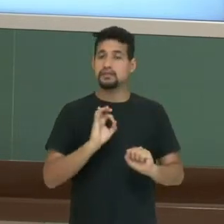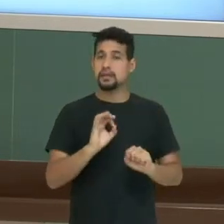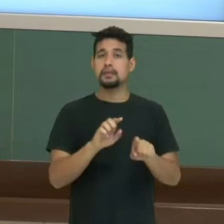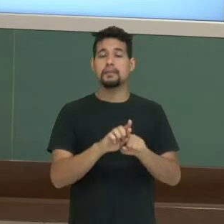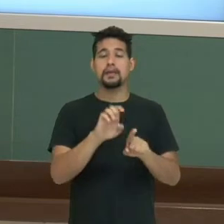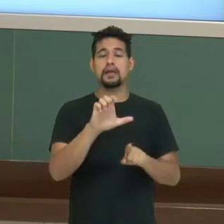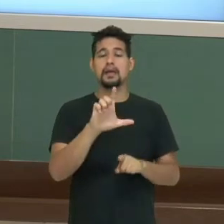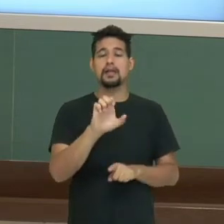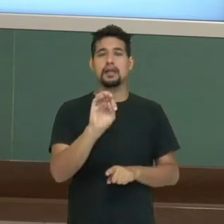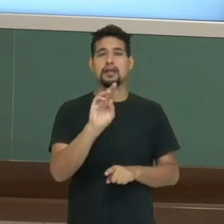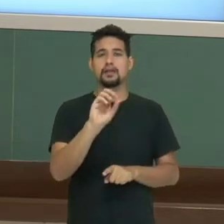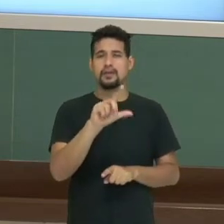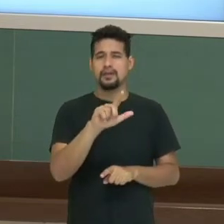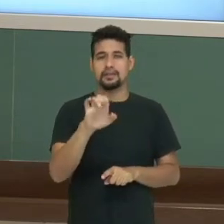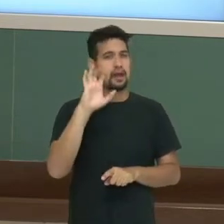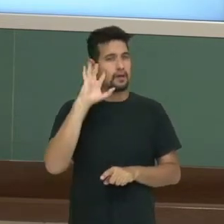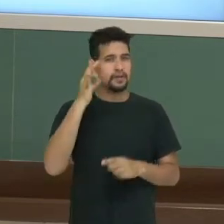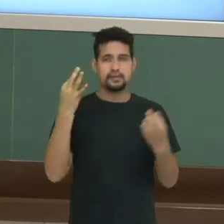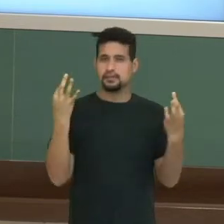eletrólise aconteça.